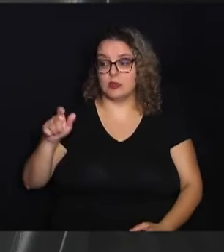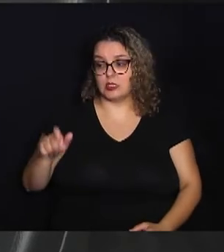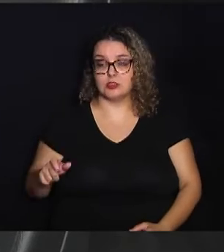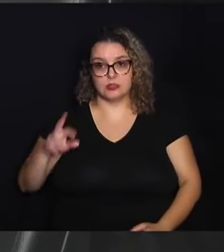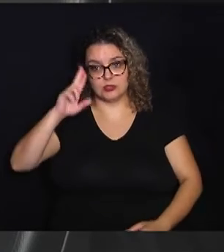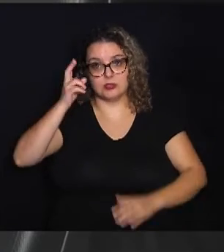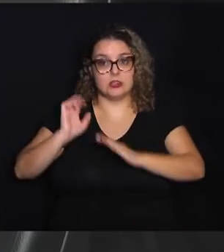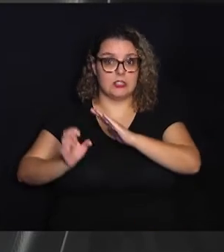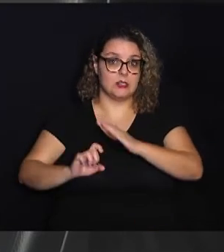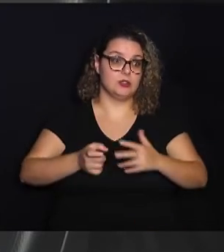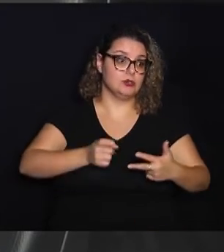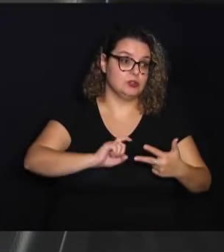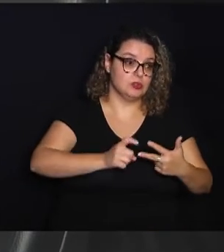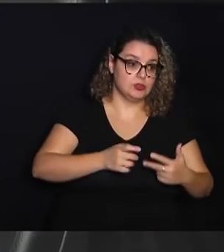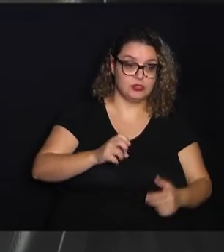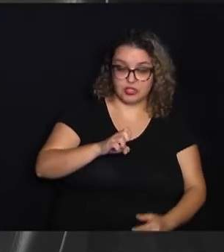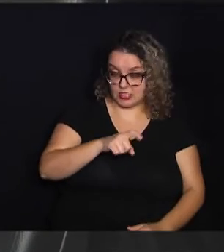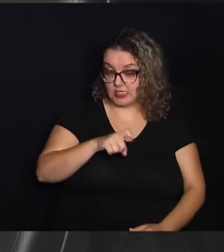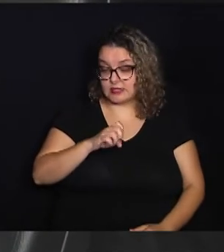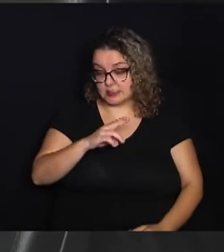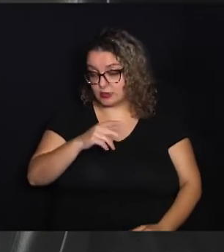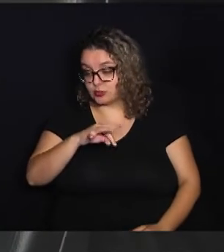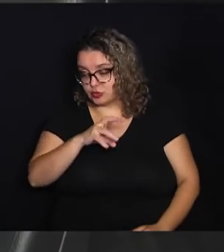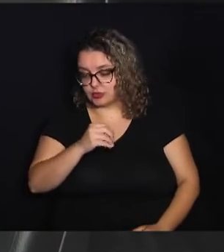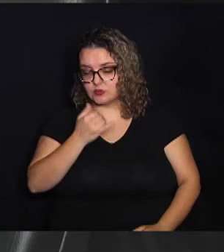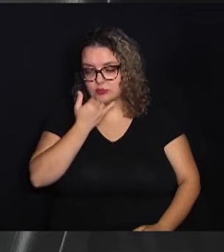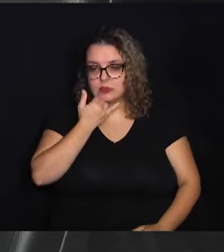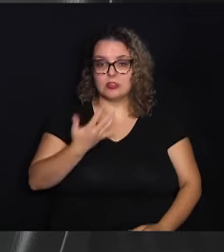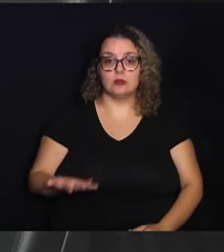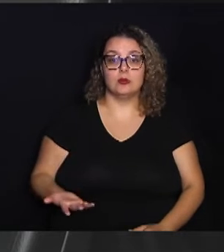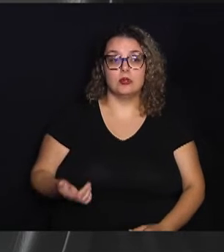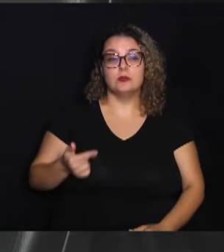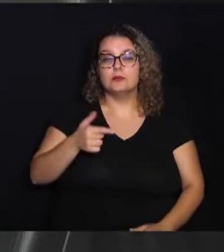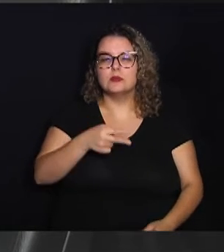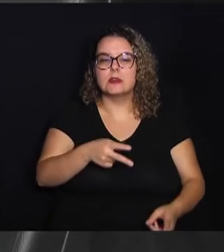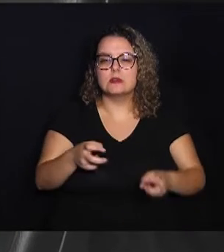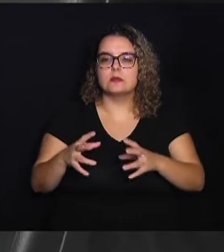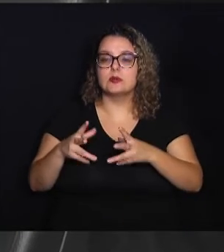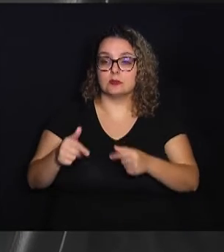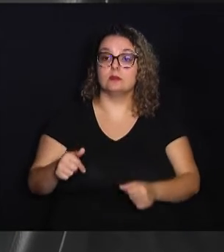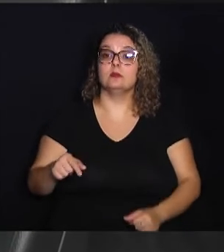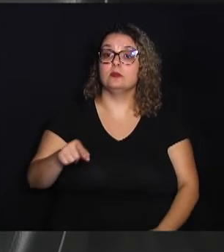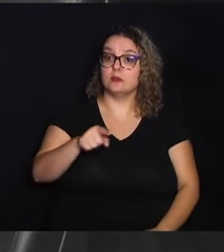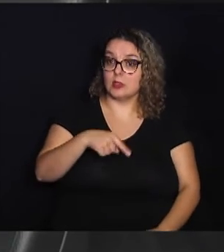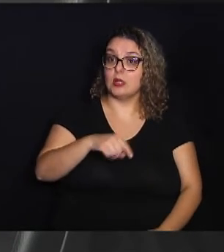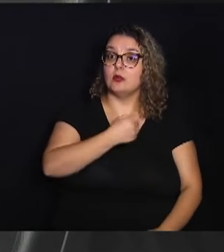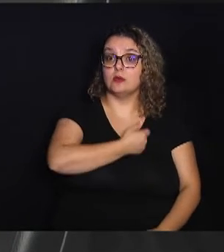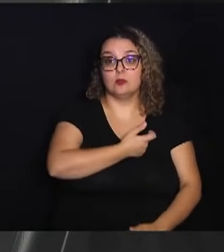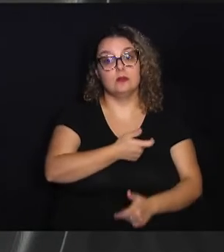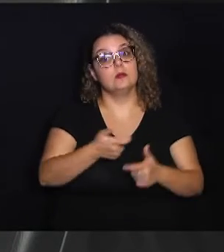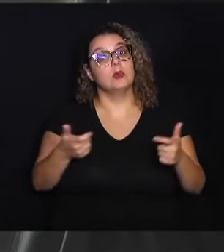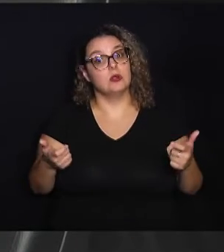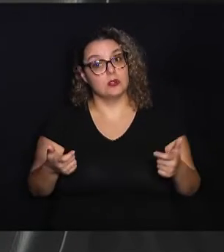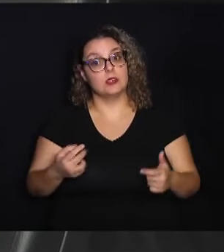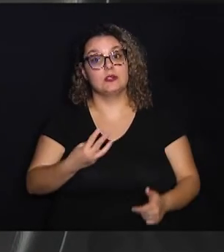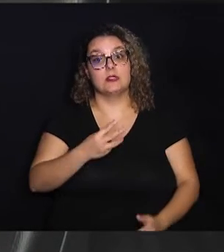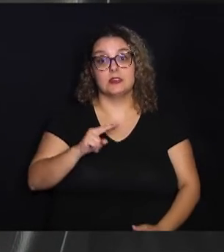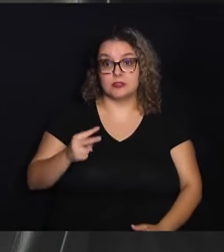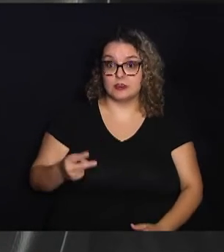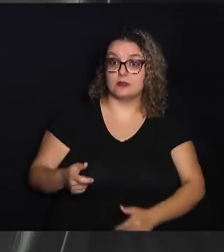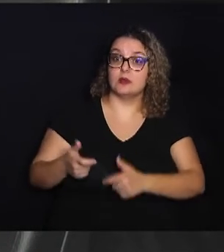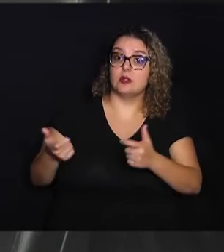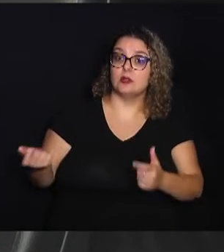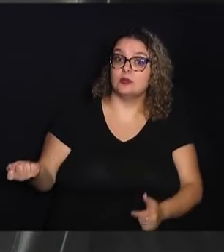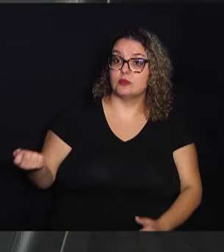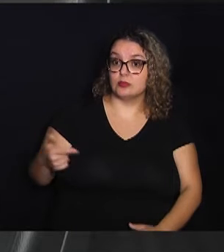empresários, executivos, a gente não consegue ter essa percepção como um todo. Mas eles são um número muito maior, 3 vezes maior até do